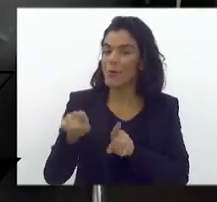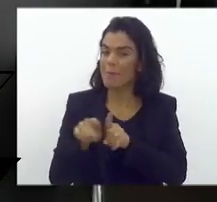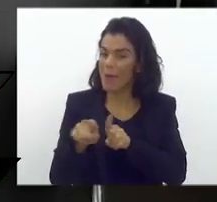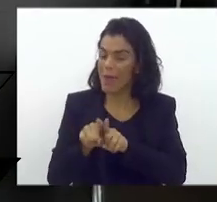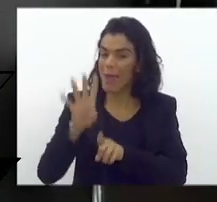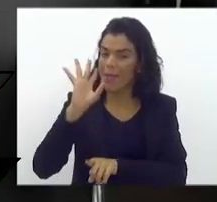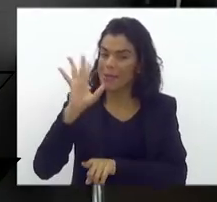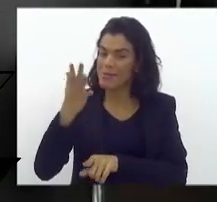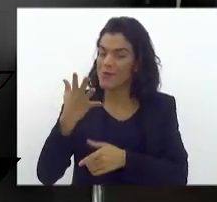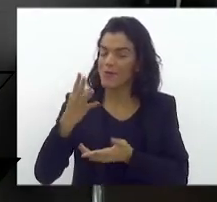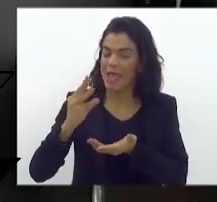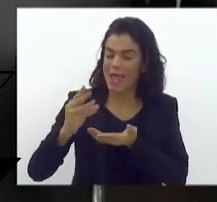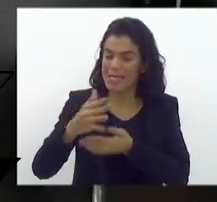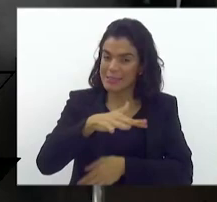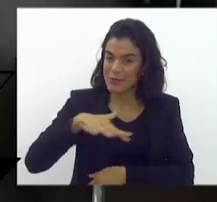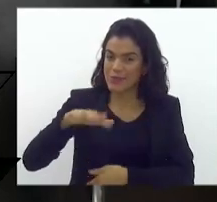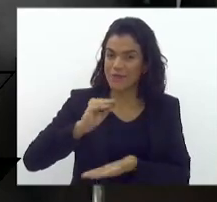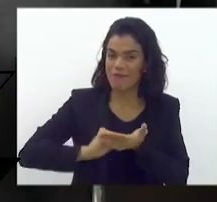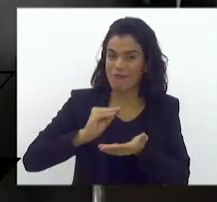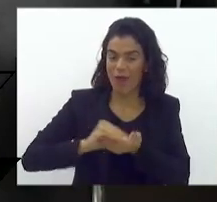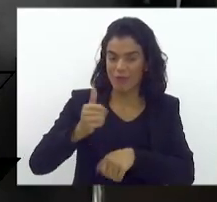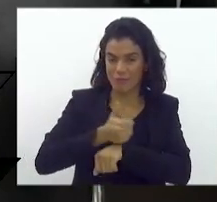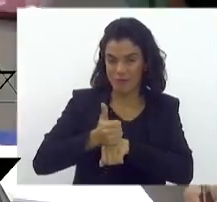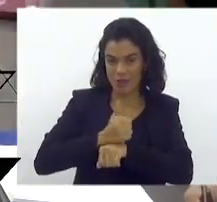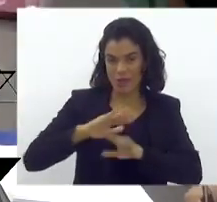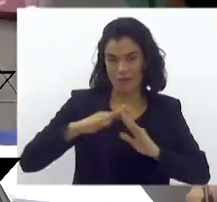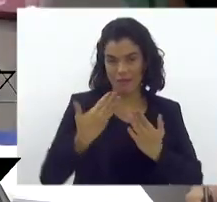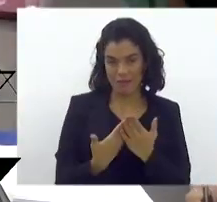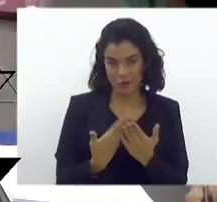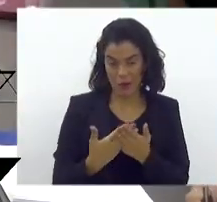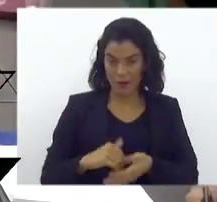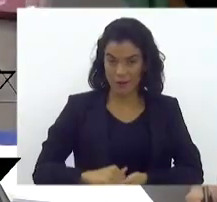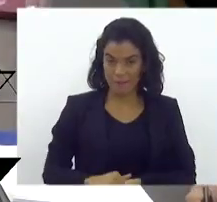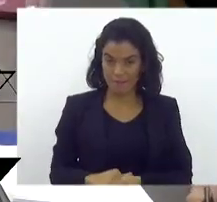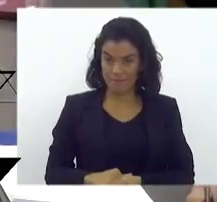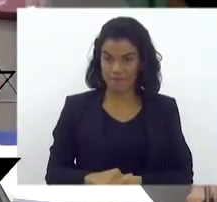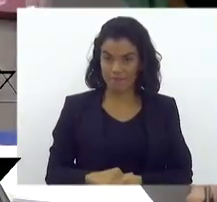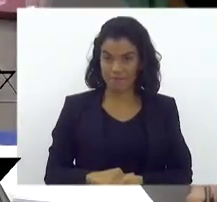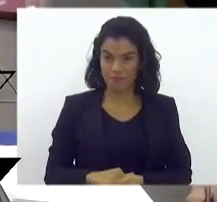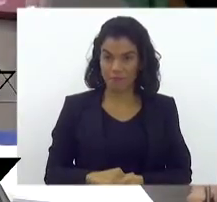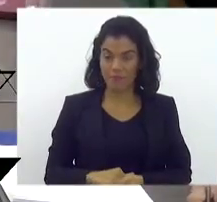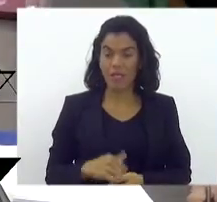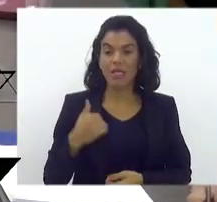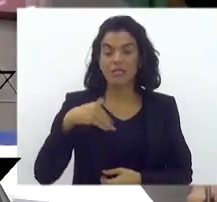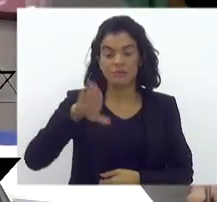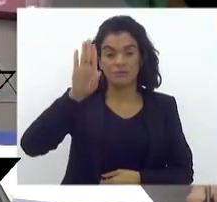enfrentar essa carência que as nossas escolas enfrentam. Deputado Vitor Júnior.